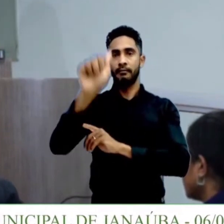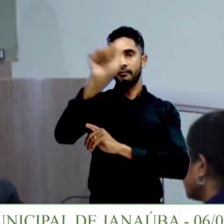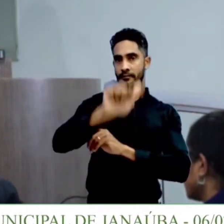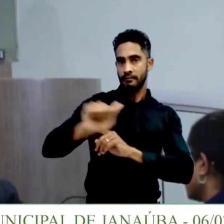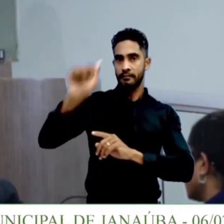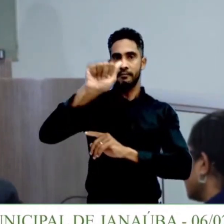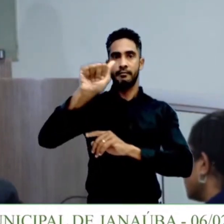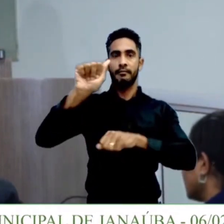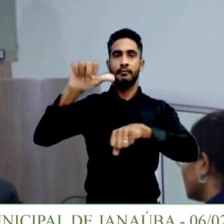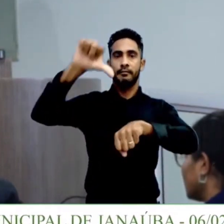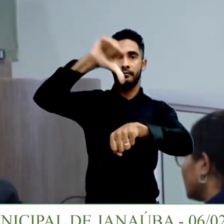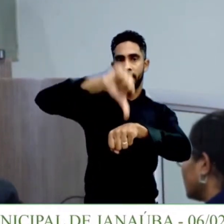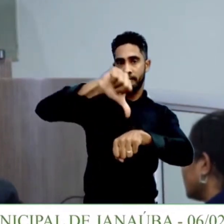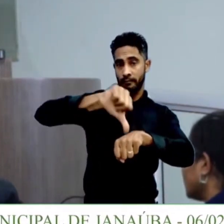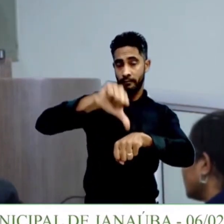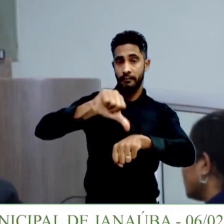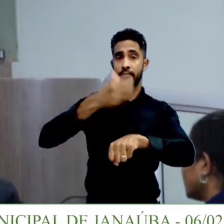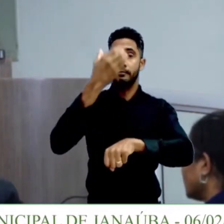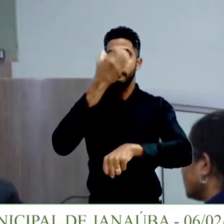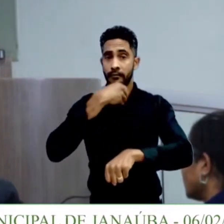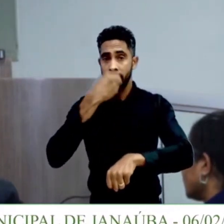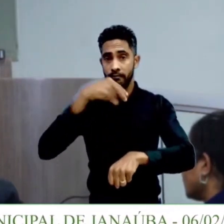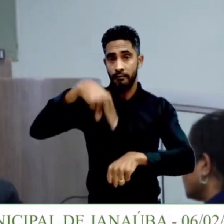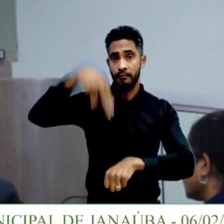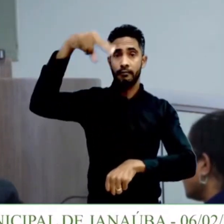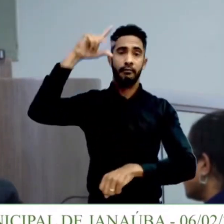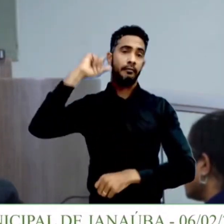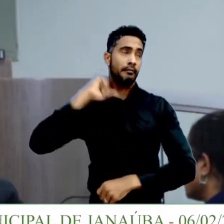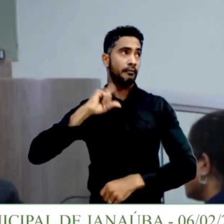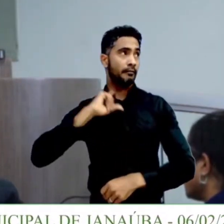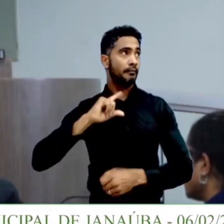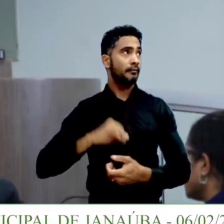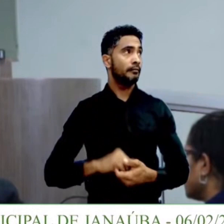Central dos Fruticultores do Norte de Minas.